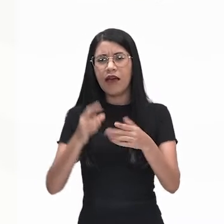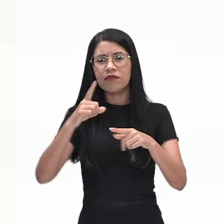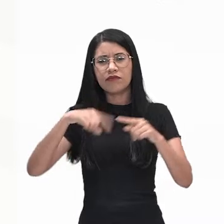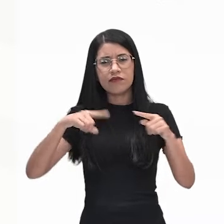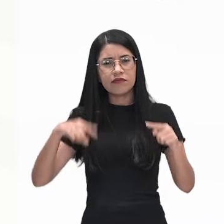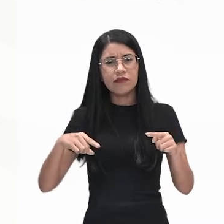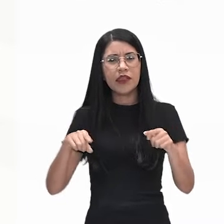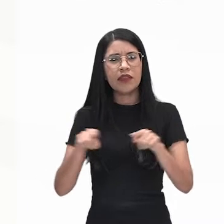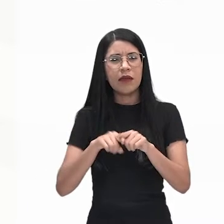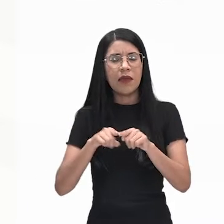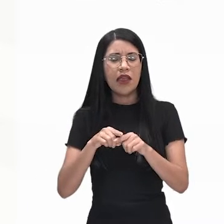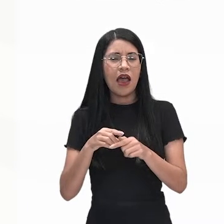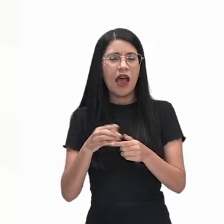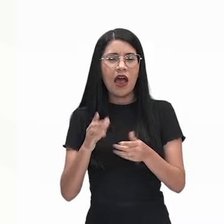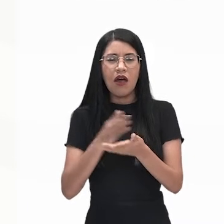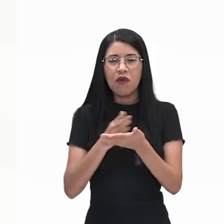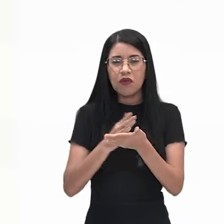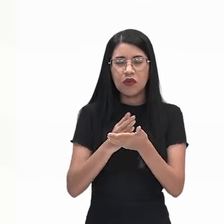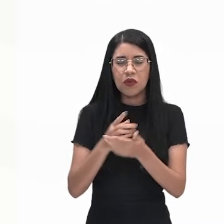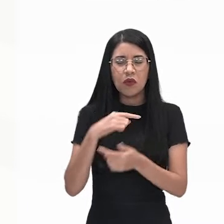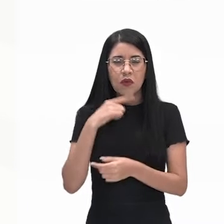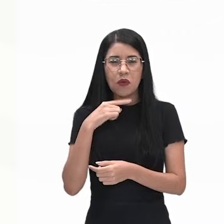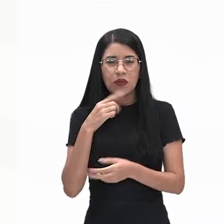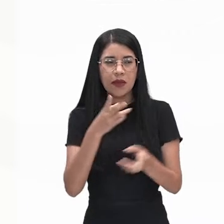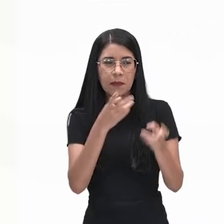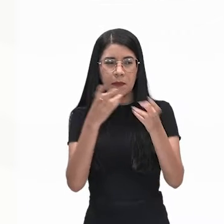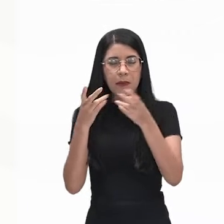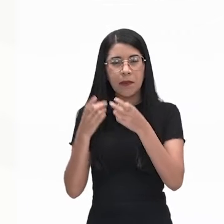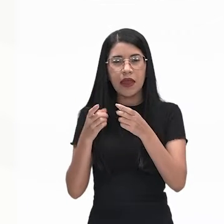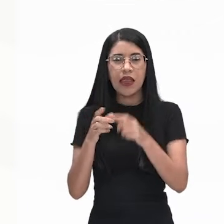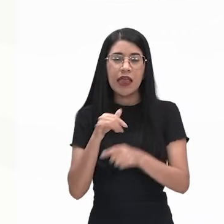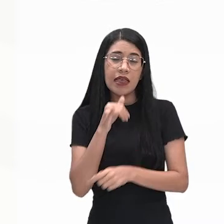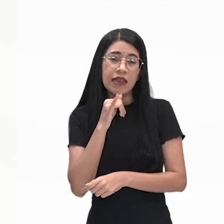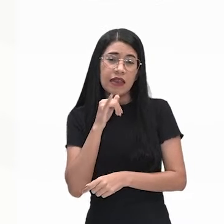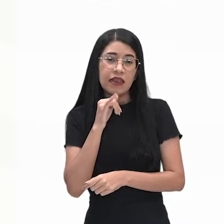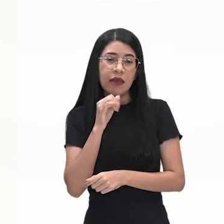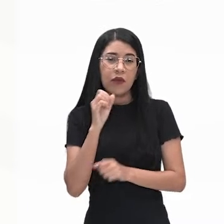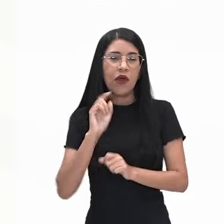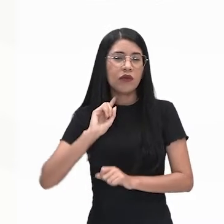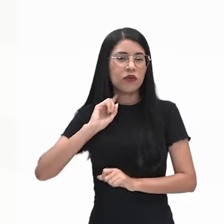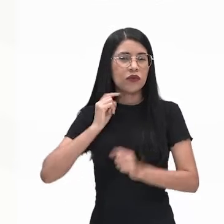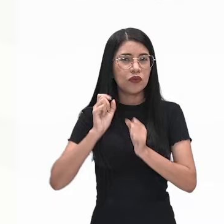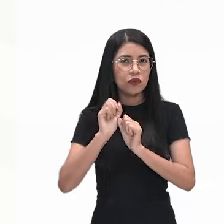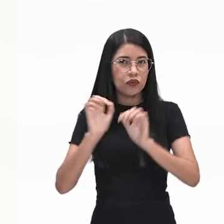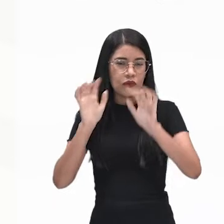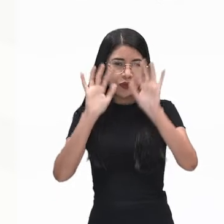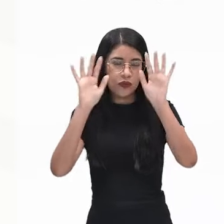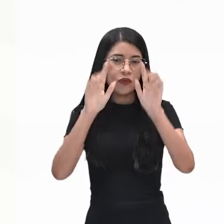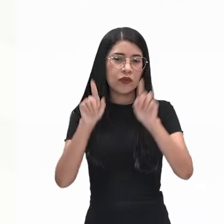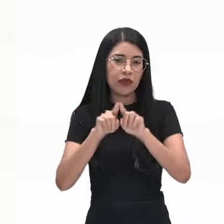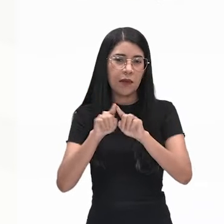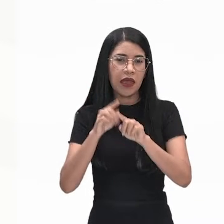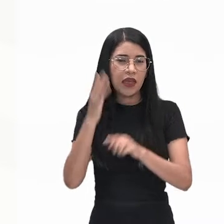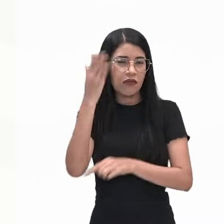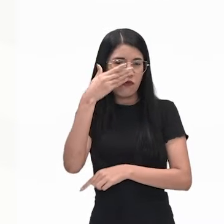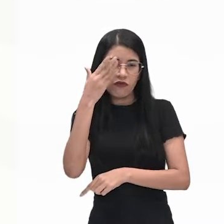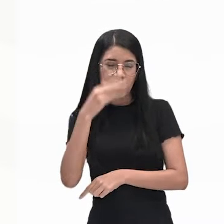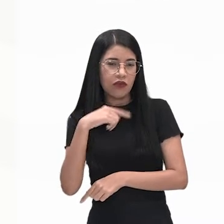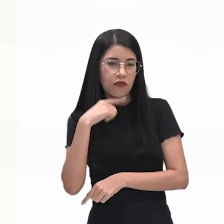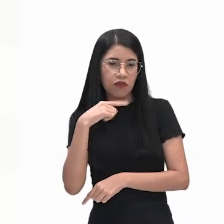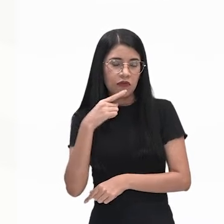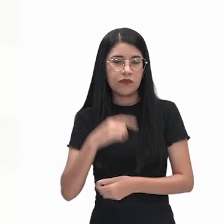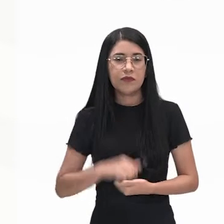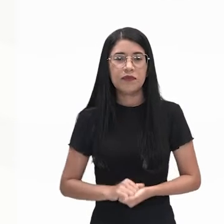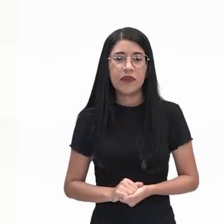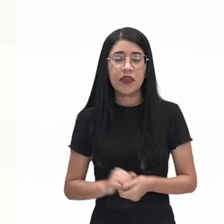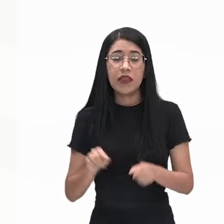consegue observar, como, por exemplo, a poluição do ar, que os olhos da gente não conseguem captar, por exemplo, tá? Abriga o homem, é